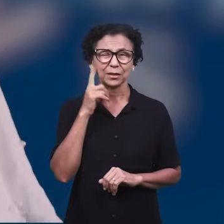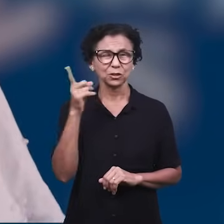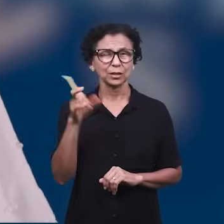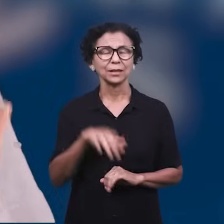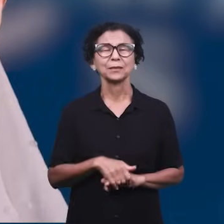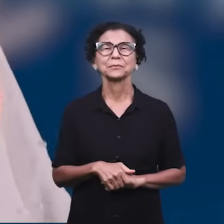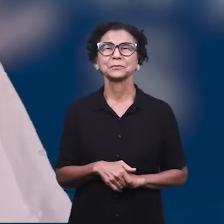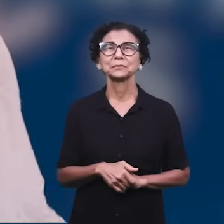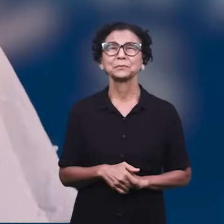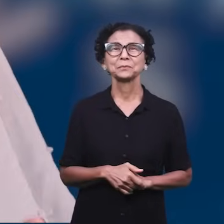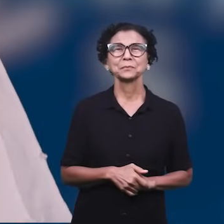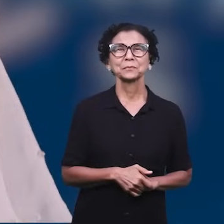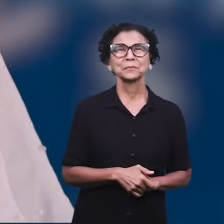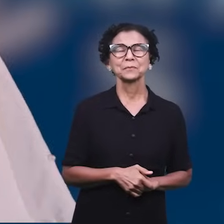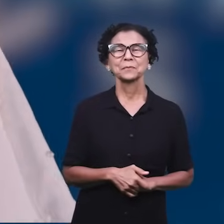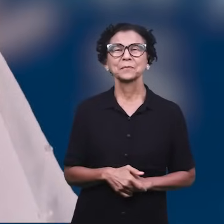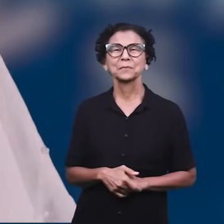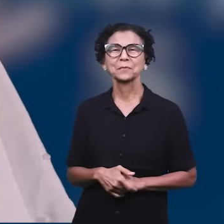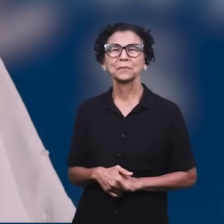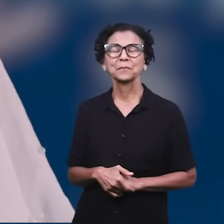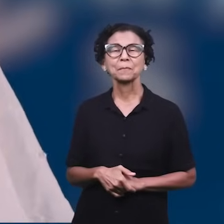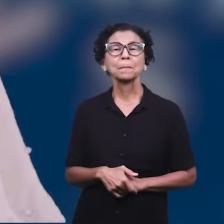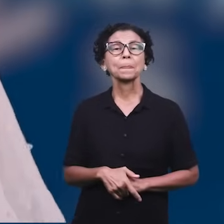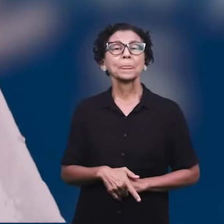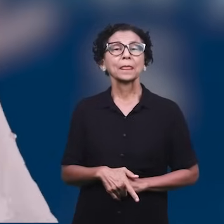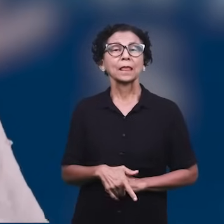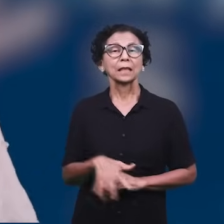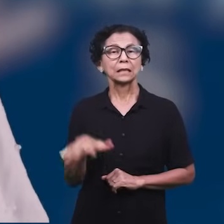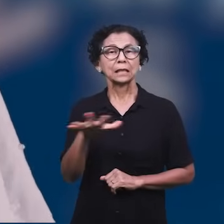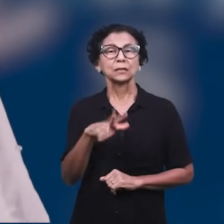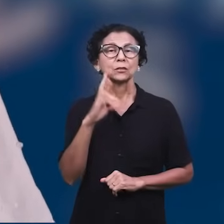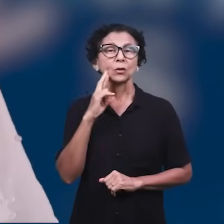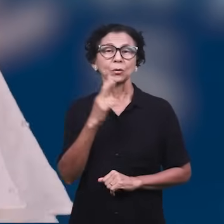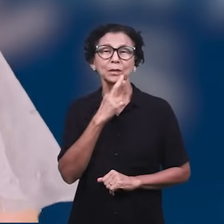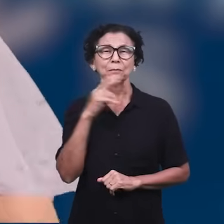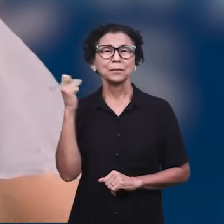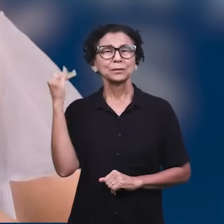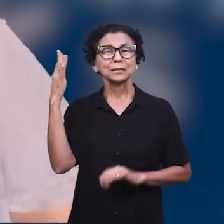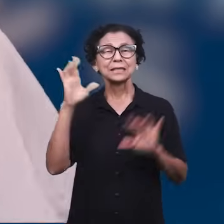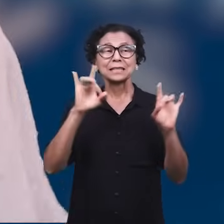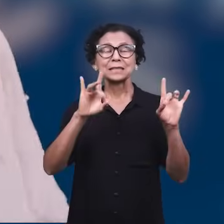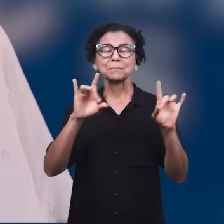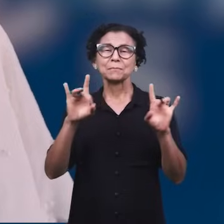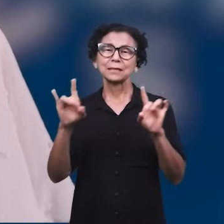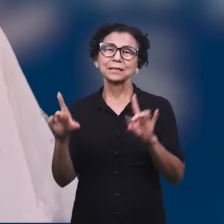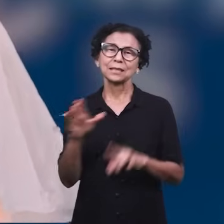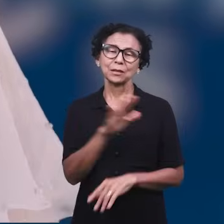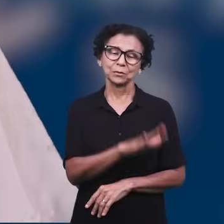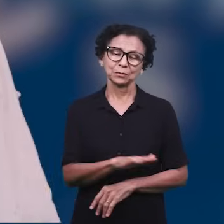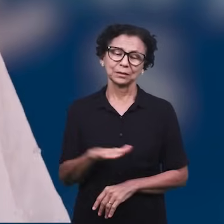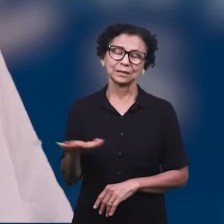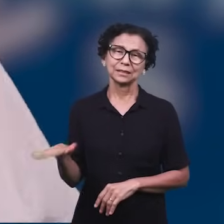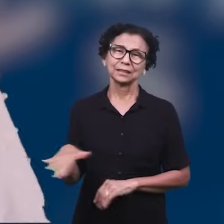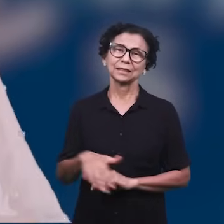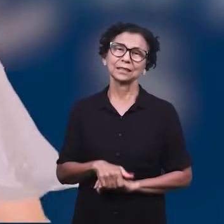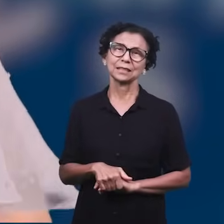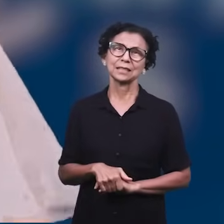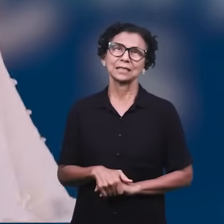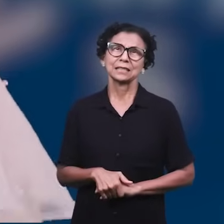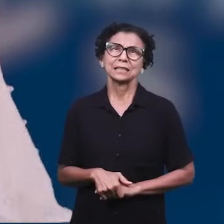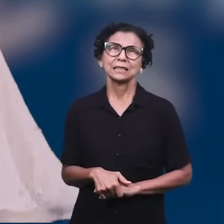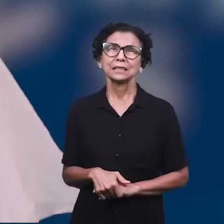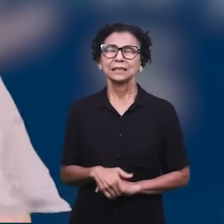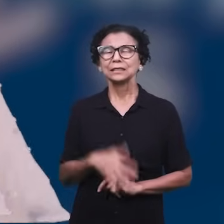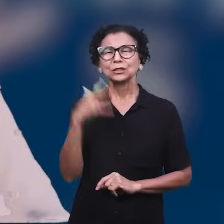maneira possível. Lá em Roraima, tiveram uma madrugada especial com as nossas crianças. Além de ser lindo ver os nossos pequenos,